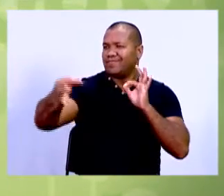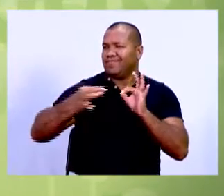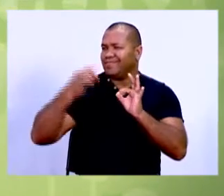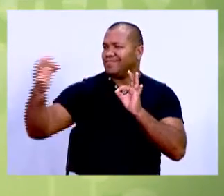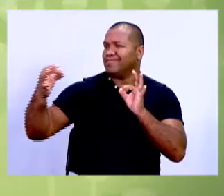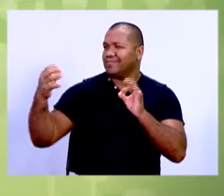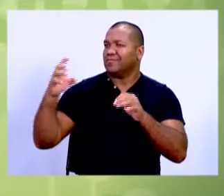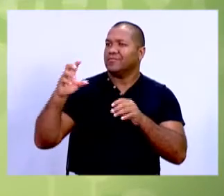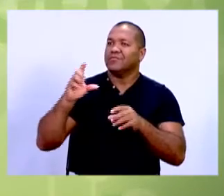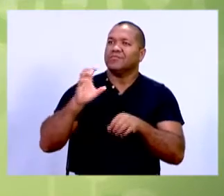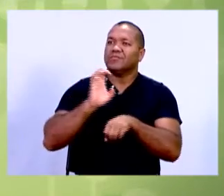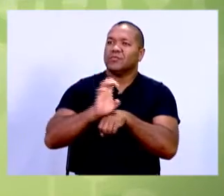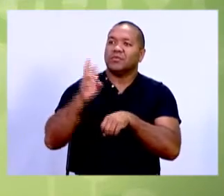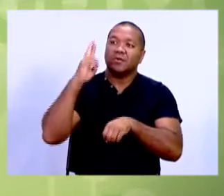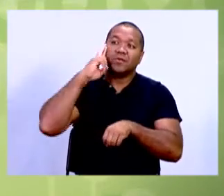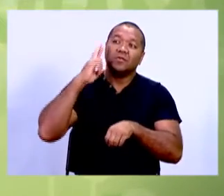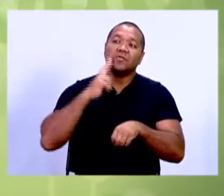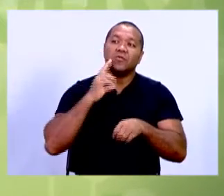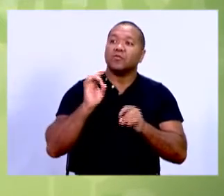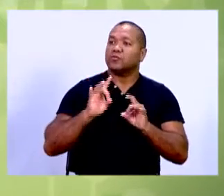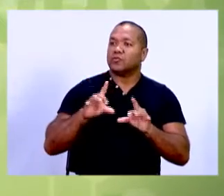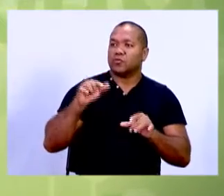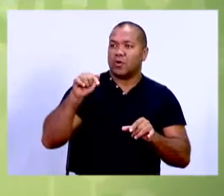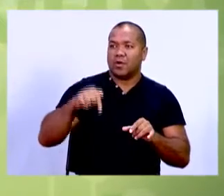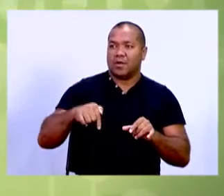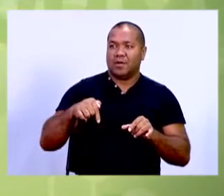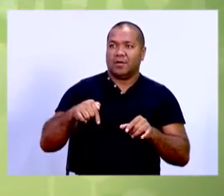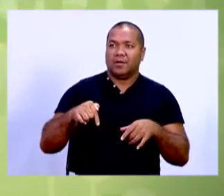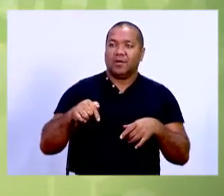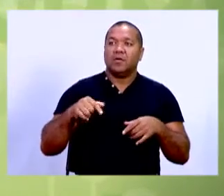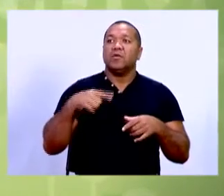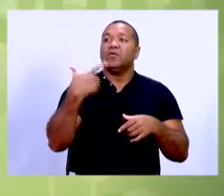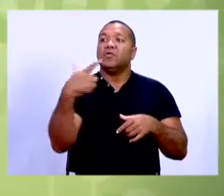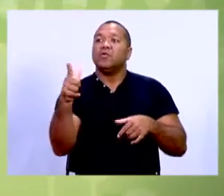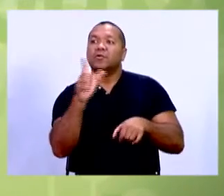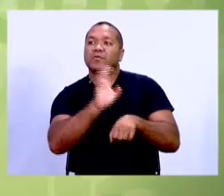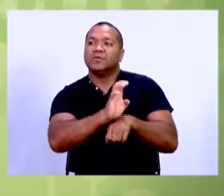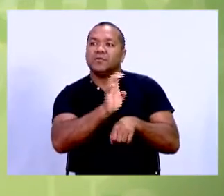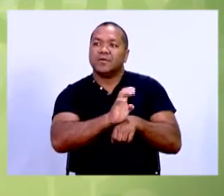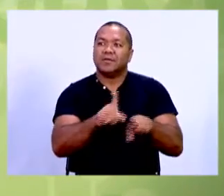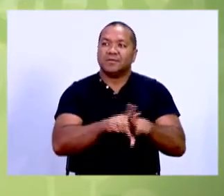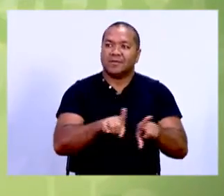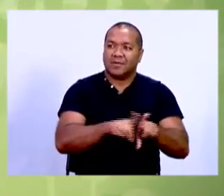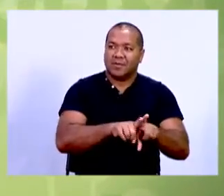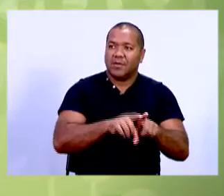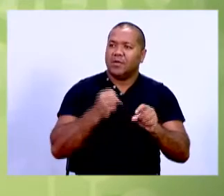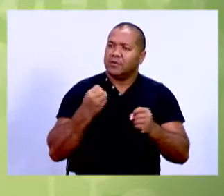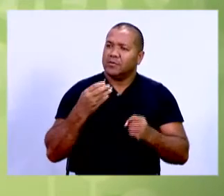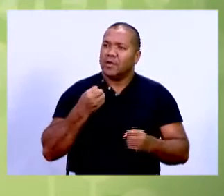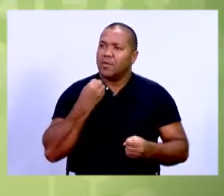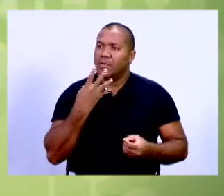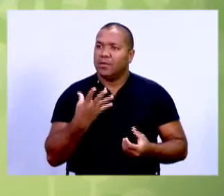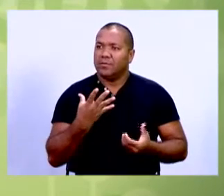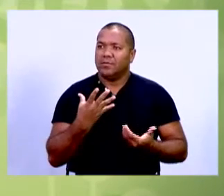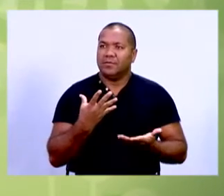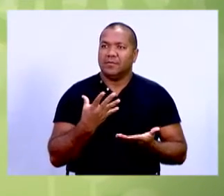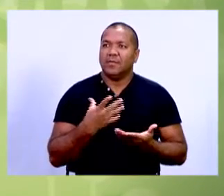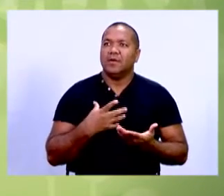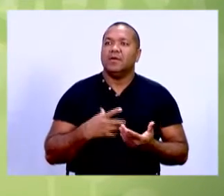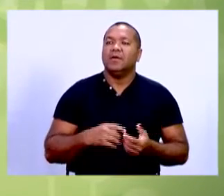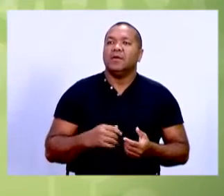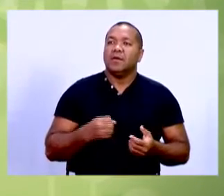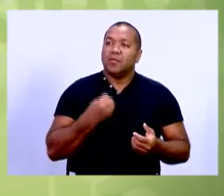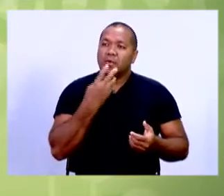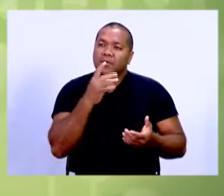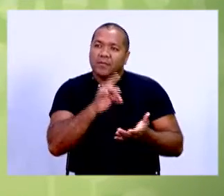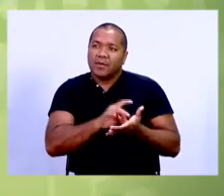lugares do estado de Rondônia, e não só, não é? Vocês chegam inclusive em outros estados. Isso é muito bom. E o bom mesmo é perceber